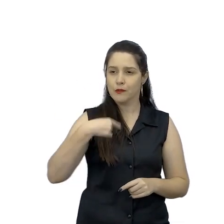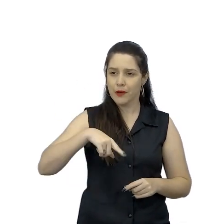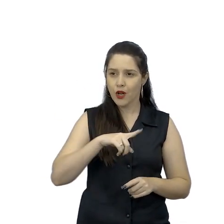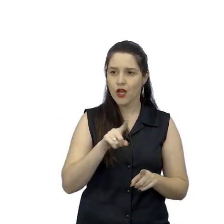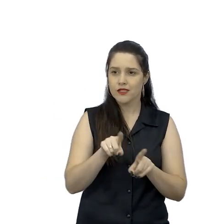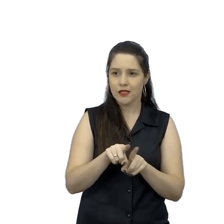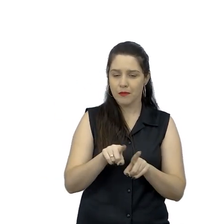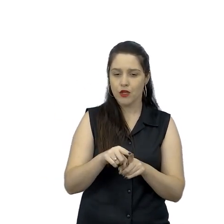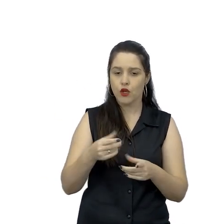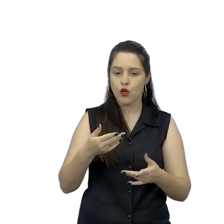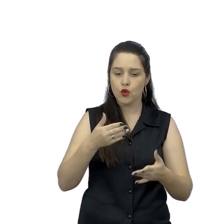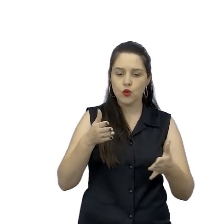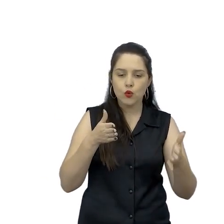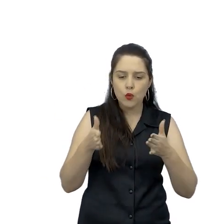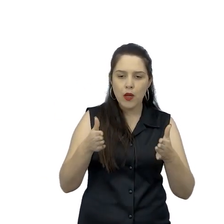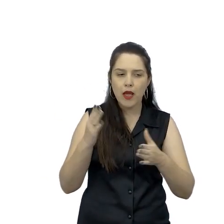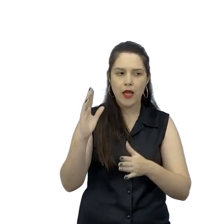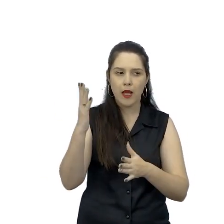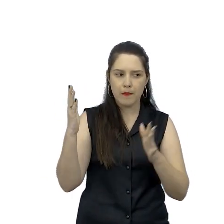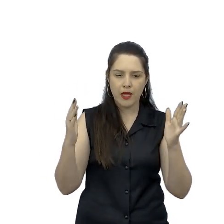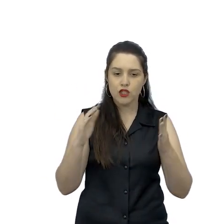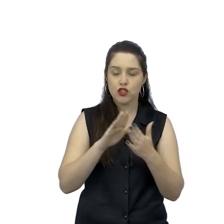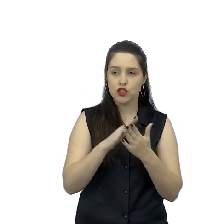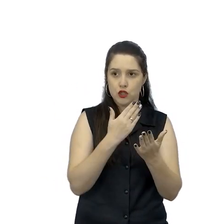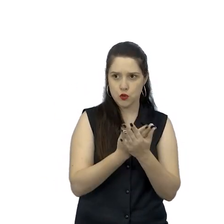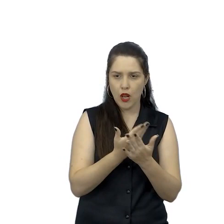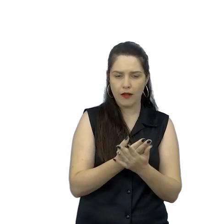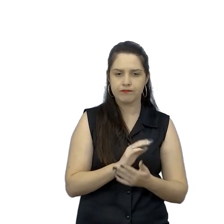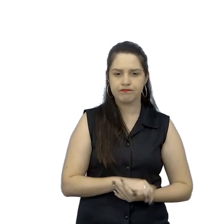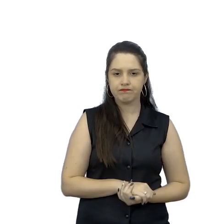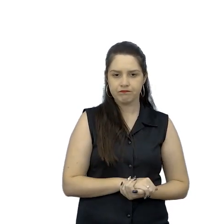no nosso ambiente escolar.